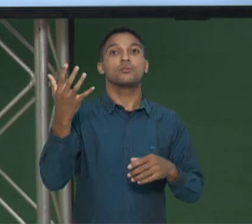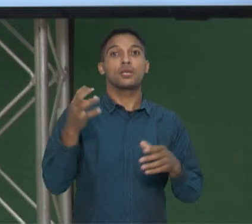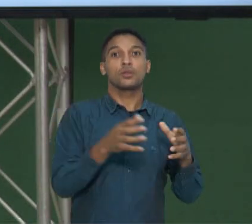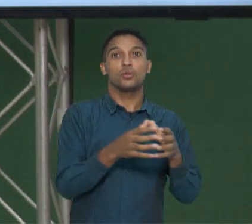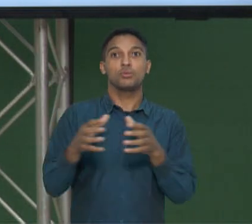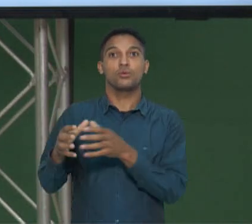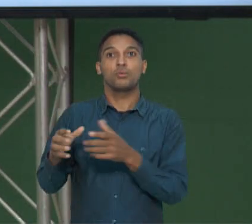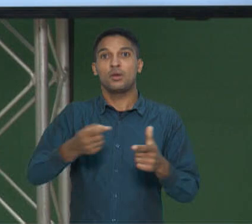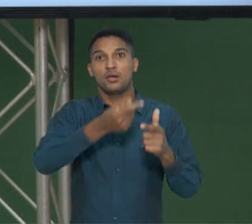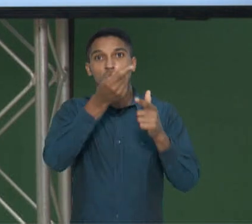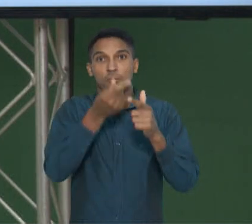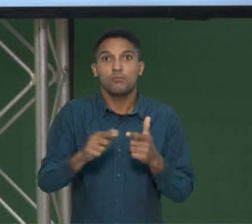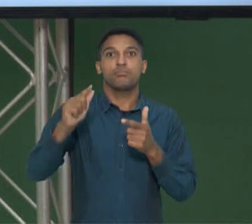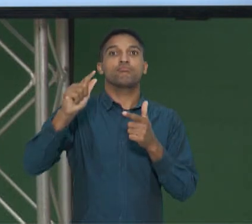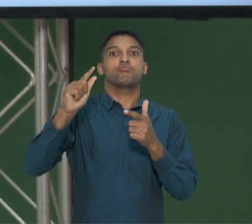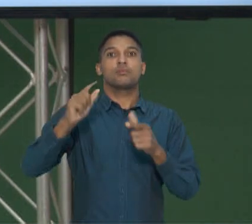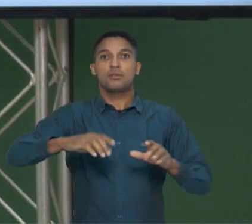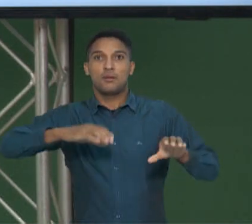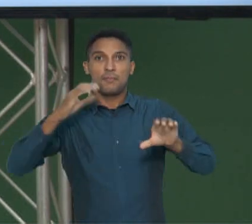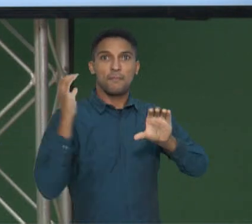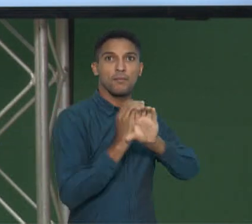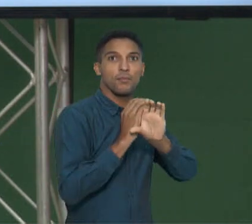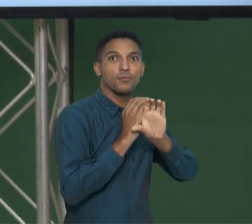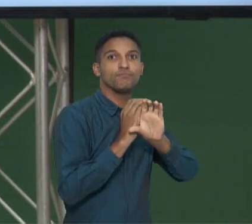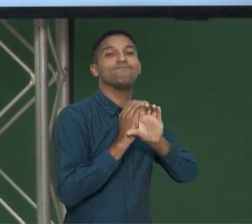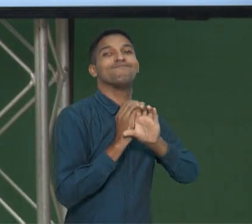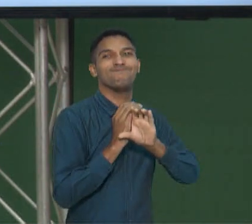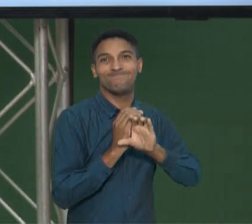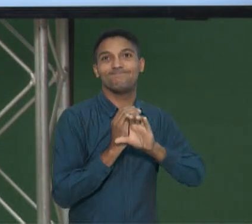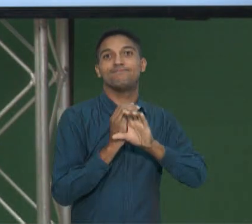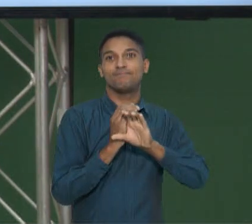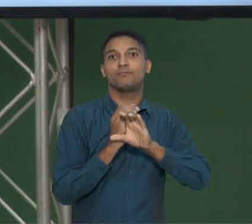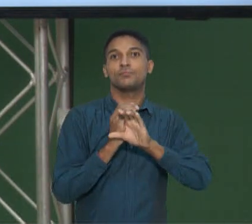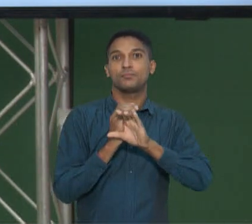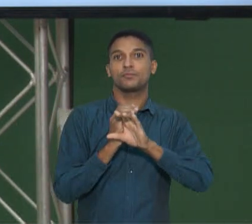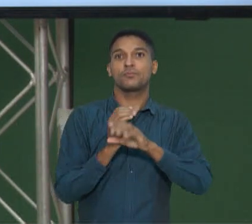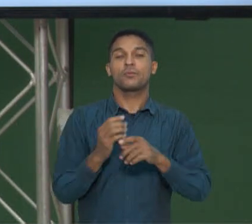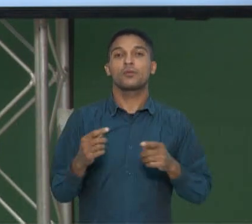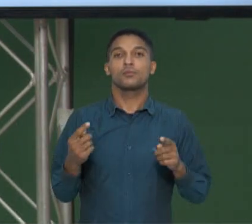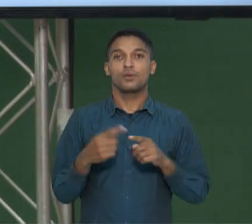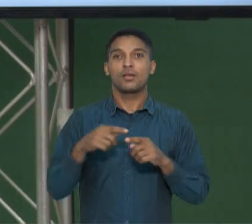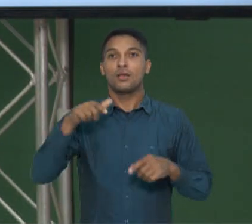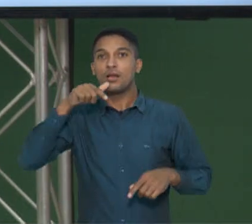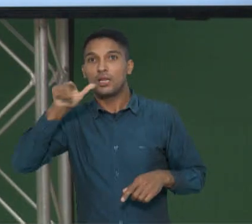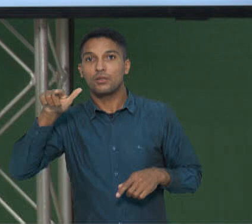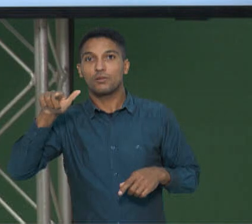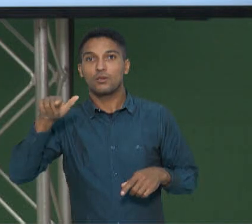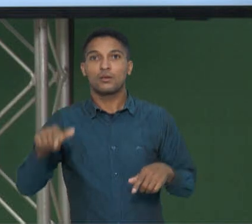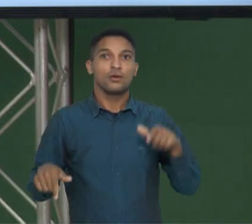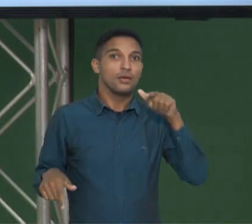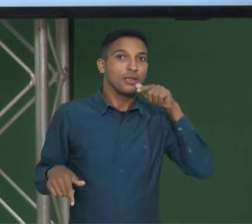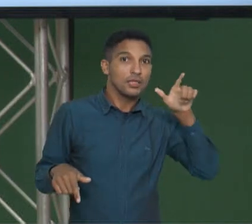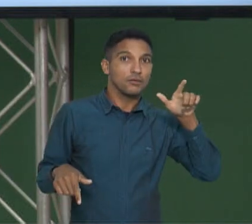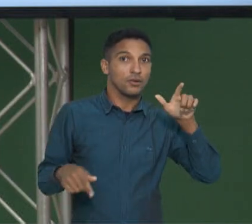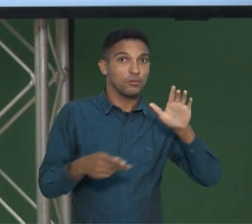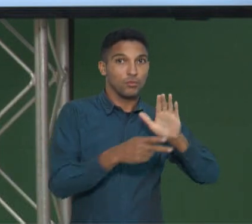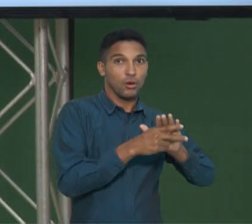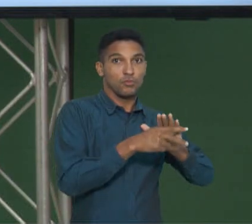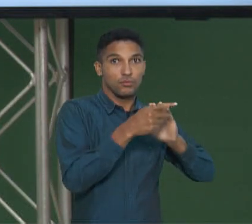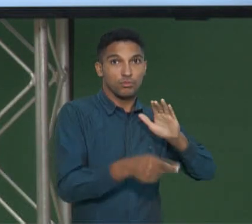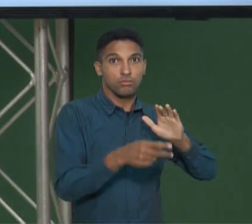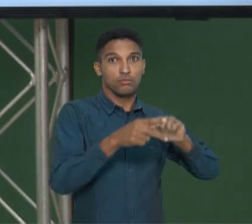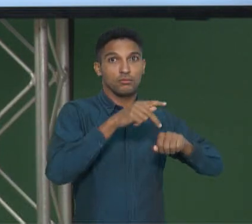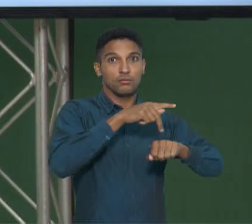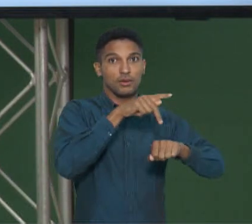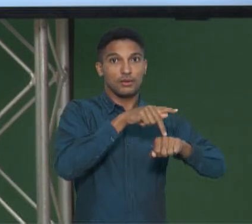não hablar el idioma local, ou seja, né, a outra língua, a língua nativa daquele país que você